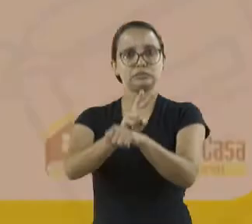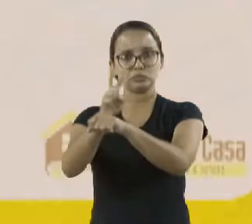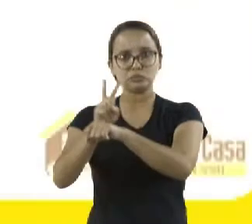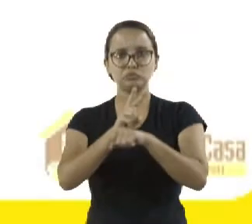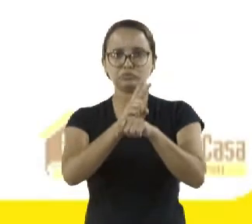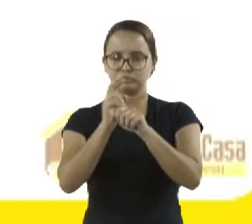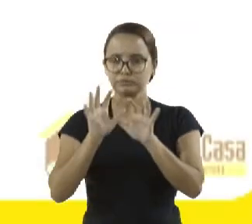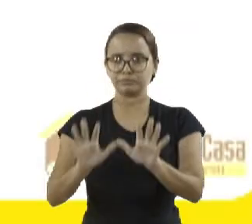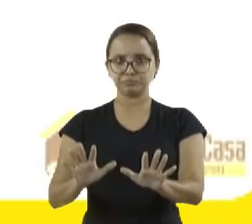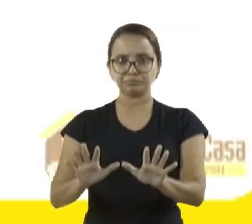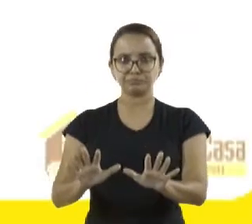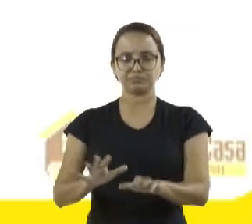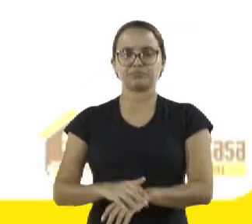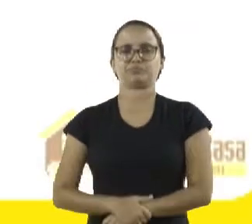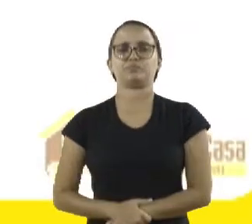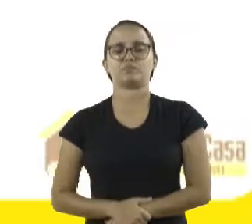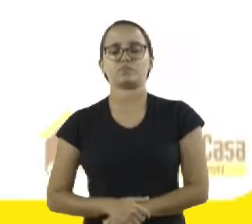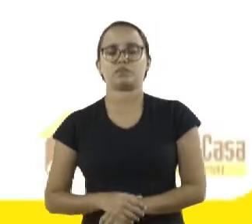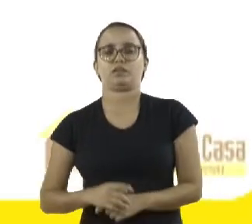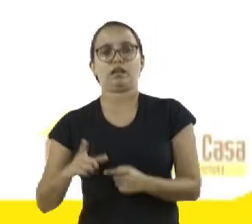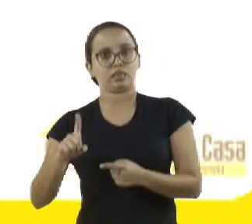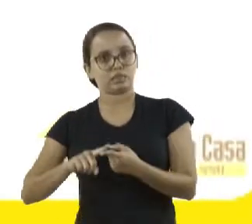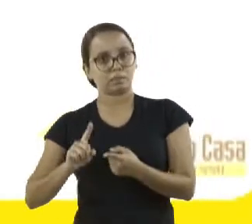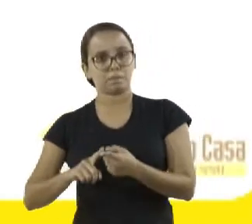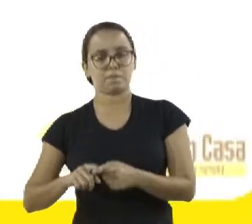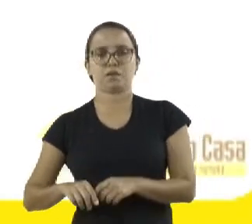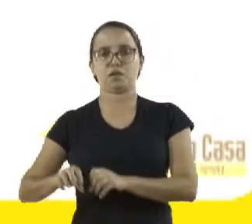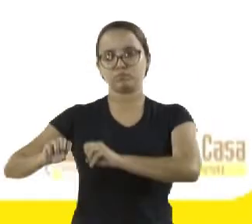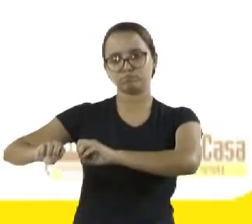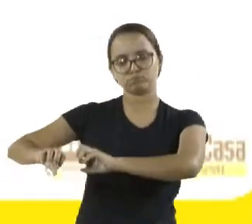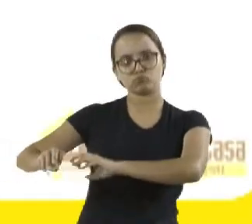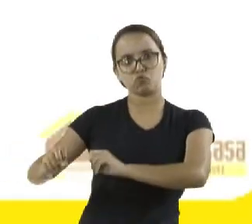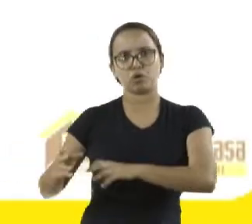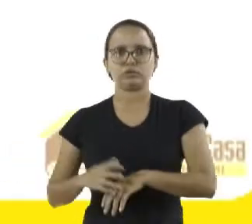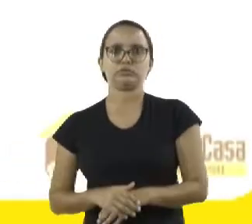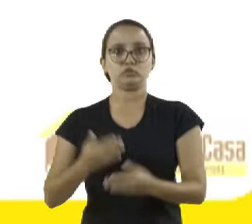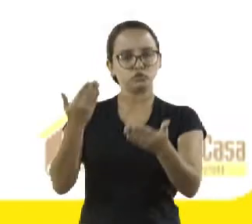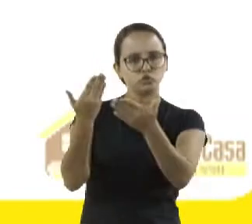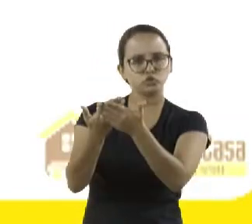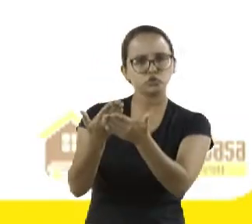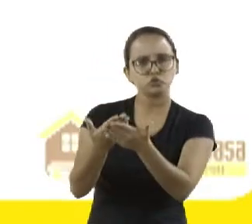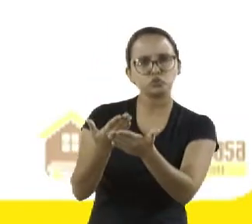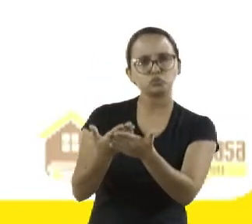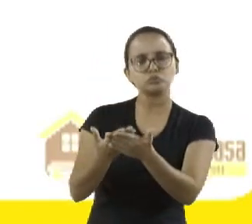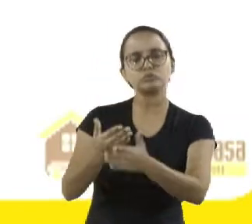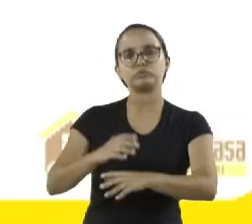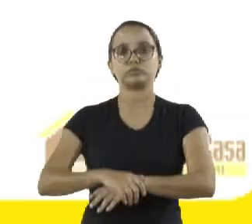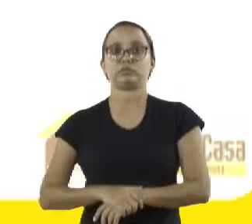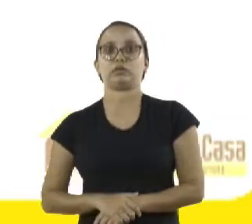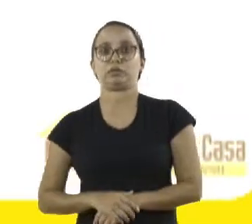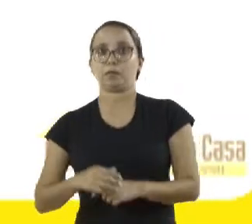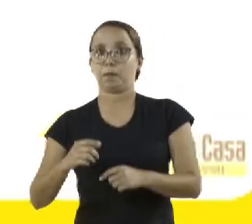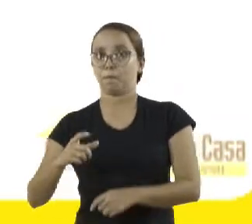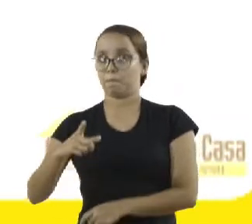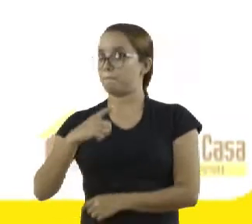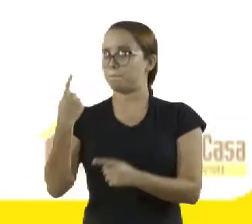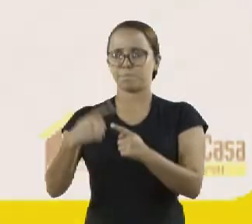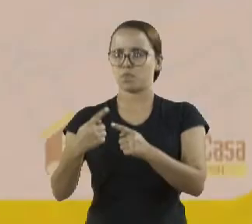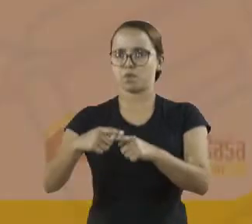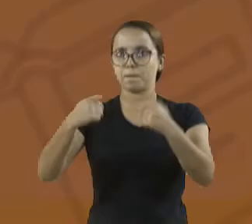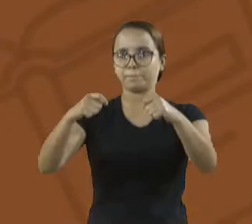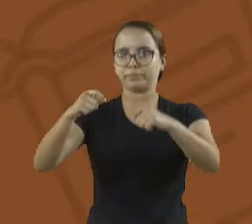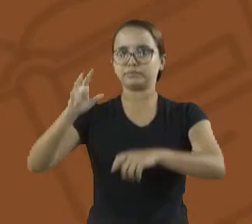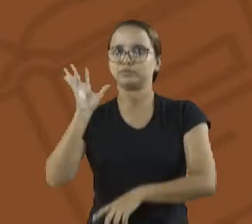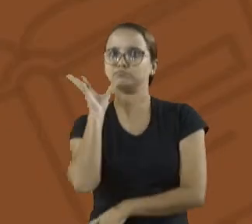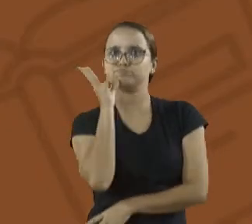A instrução, a educação, quanto mais a gente estuda, mais sabido a gente fica, não é verdade? E a gente vai